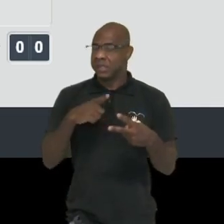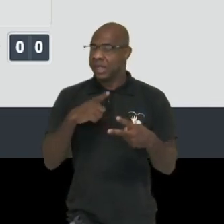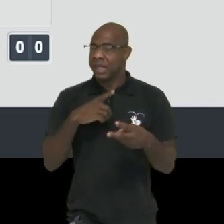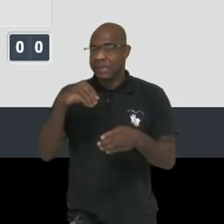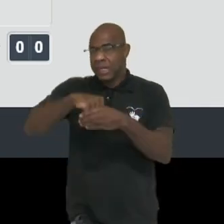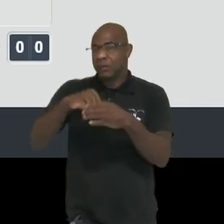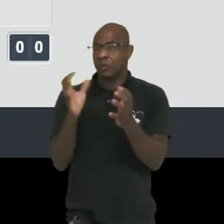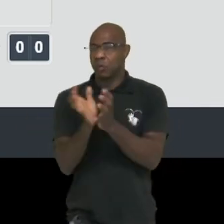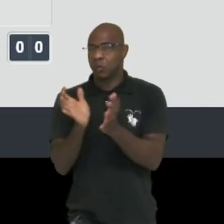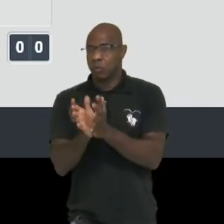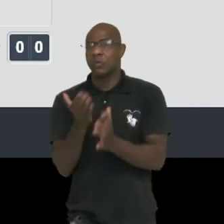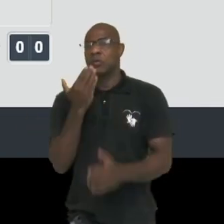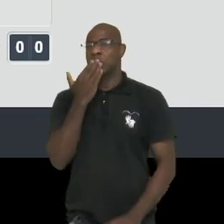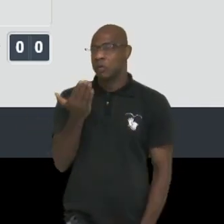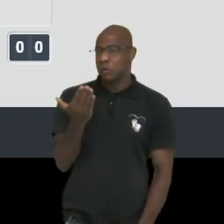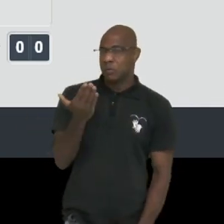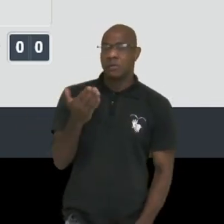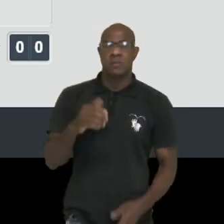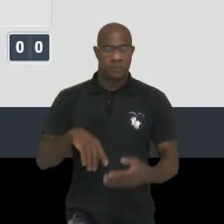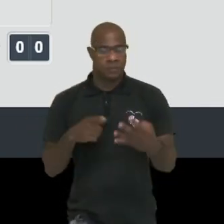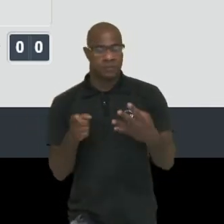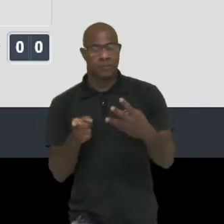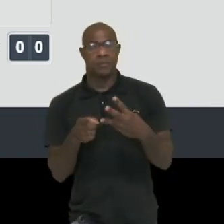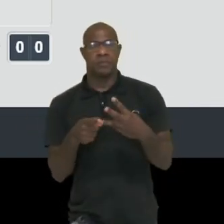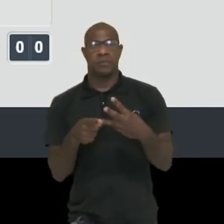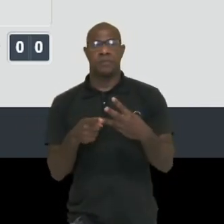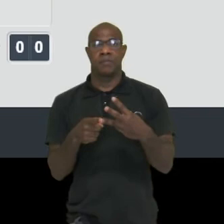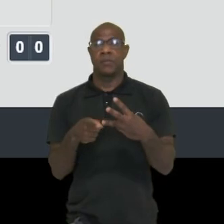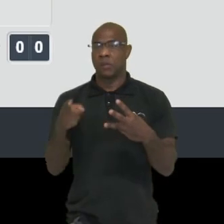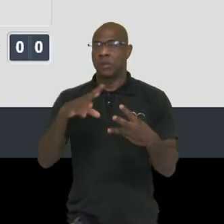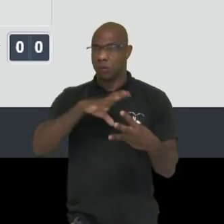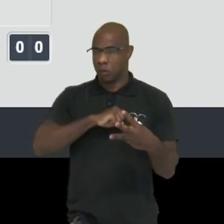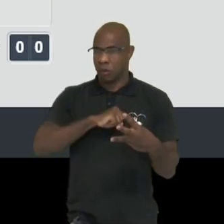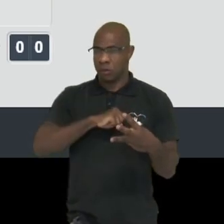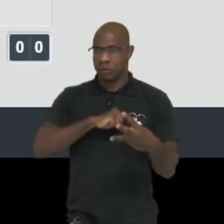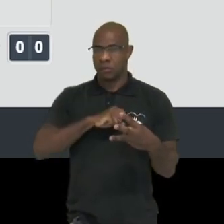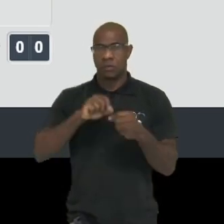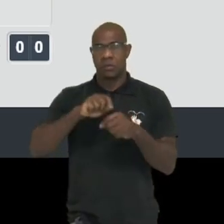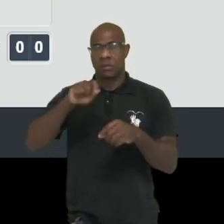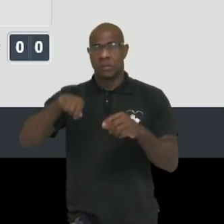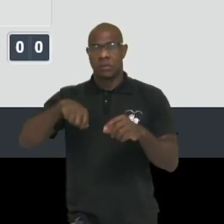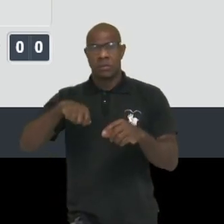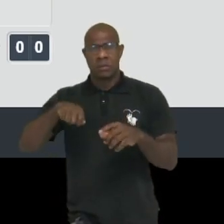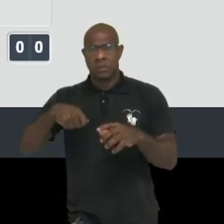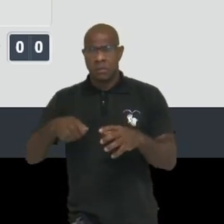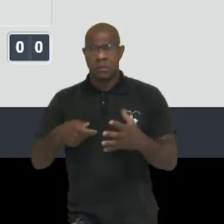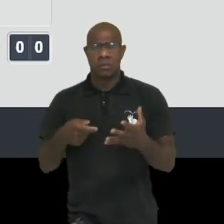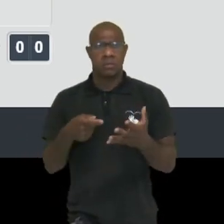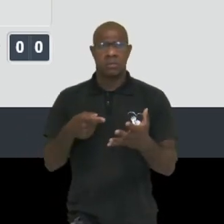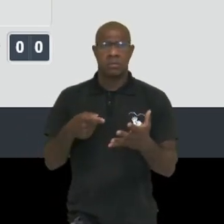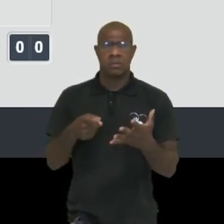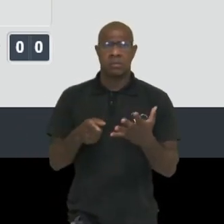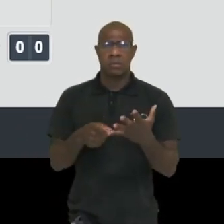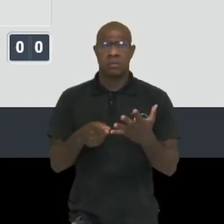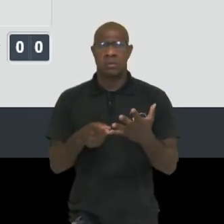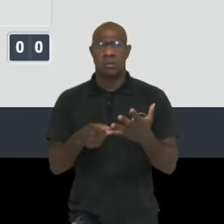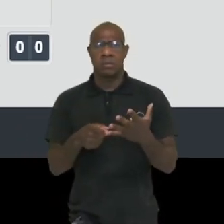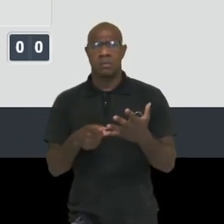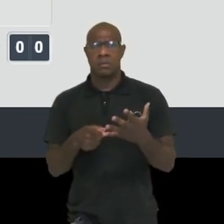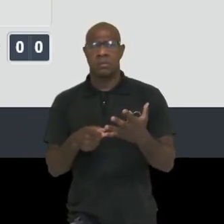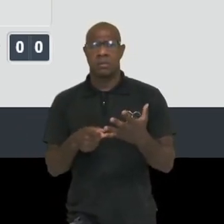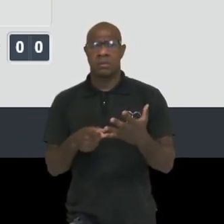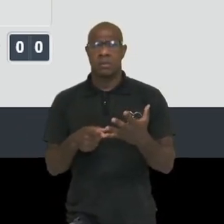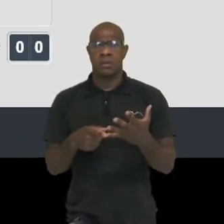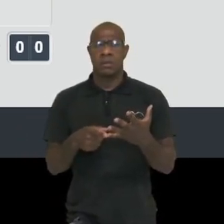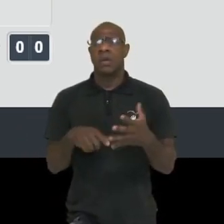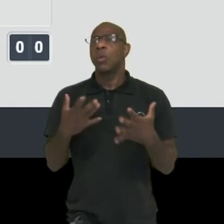algum time? Letra C ou a terceira frase, você gosta de correr? O que você, what are you interested in? Quais são